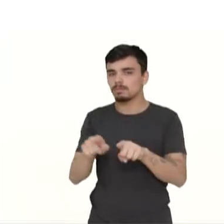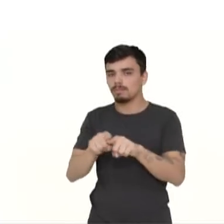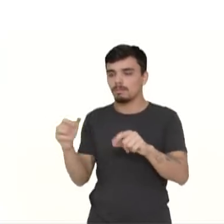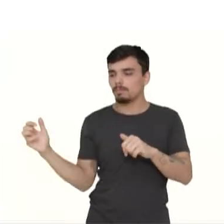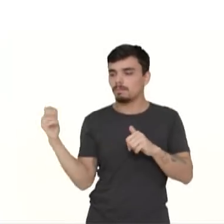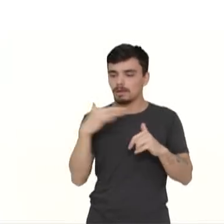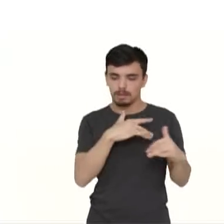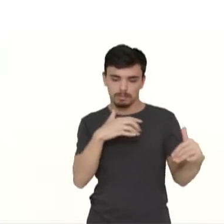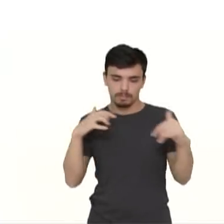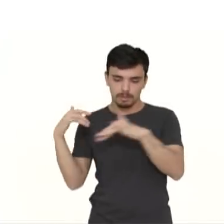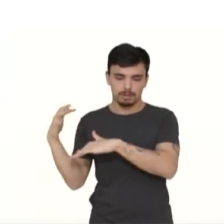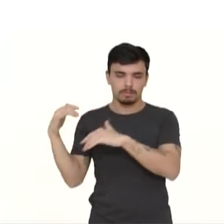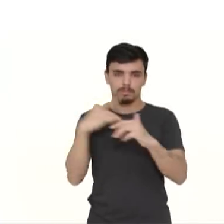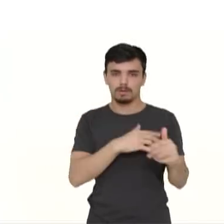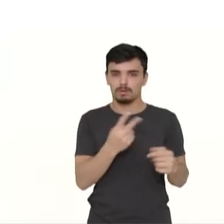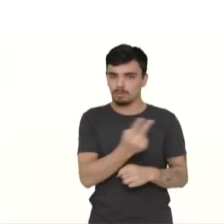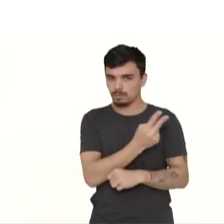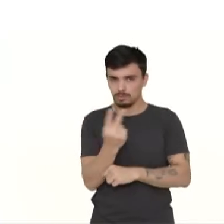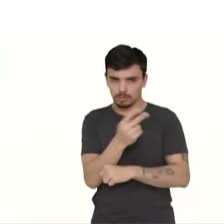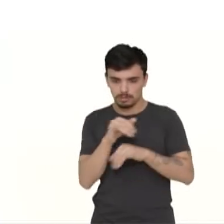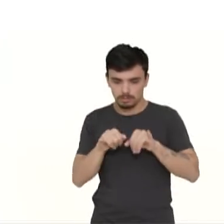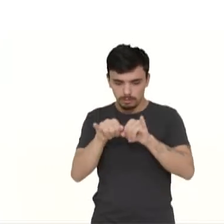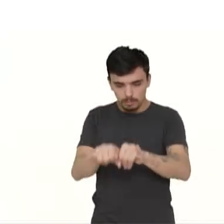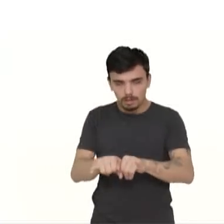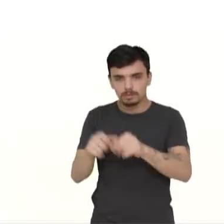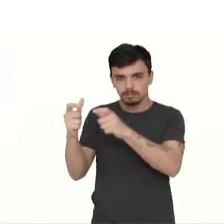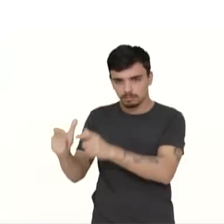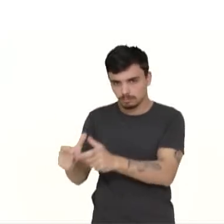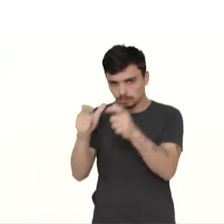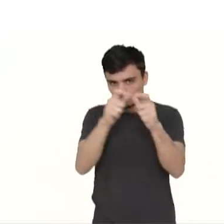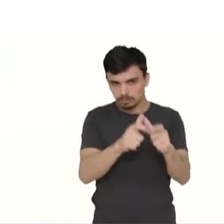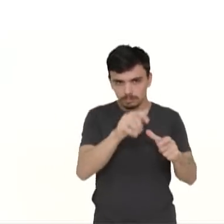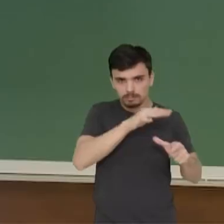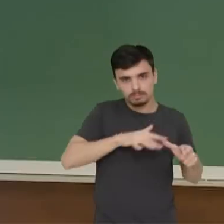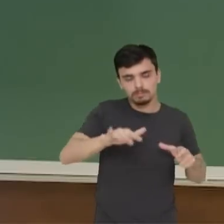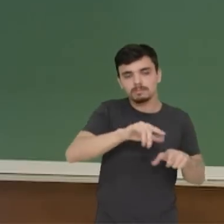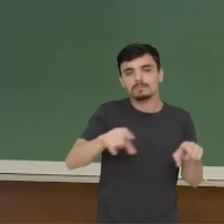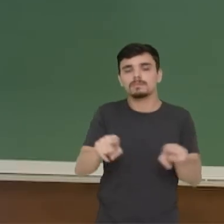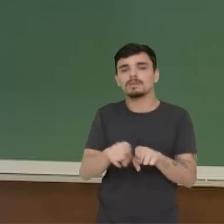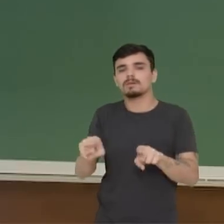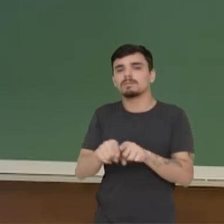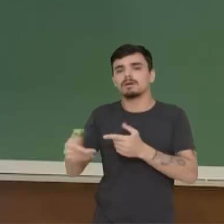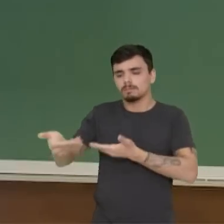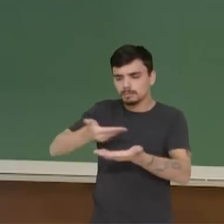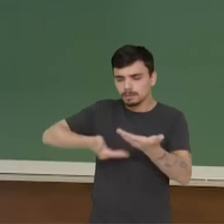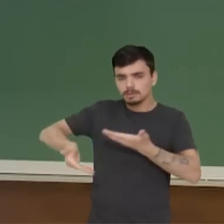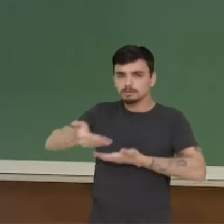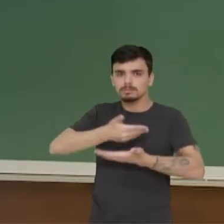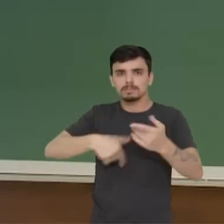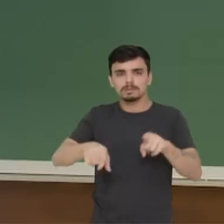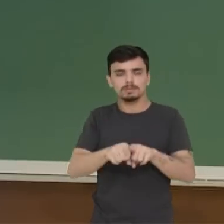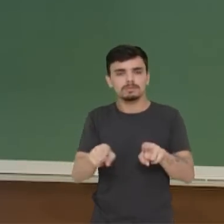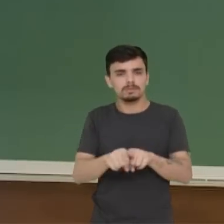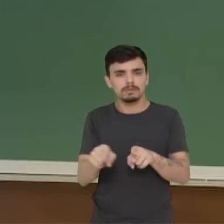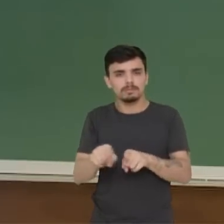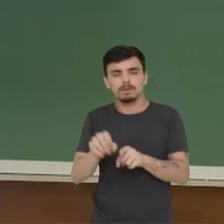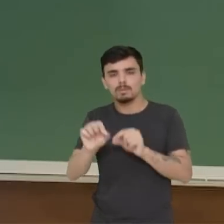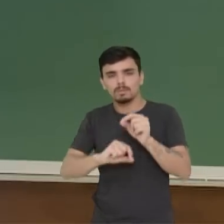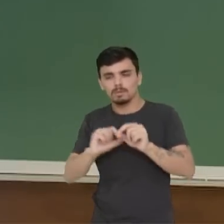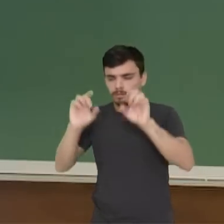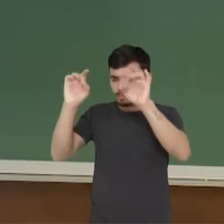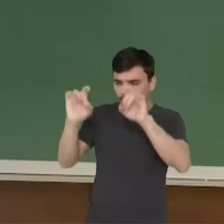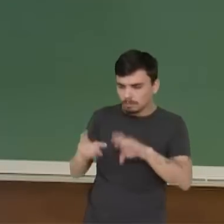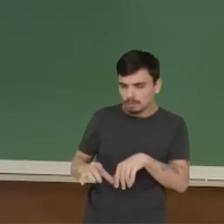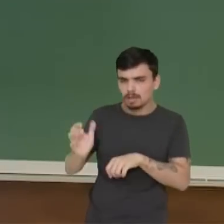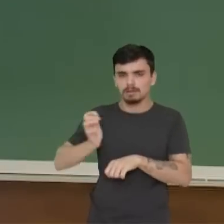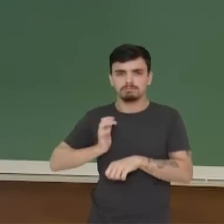de comércio entre esses dois territórios, né? E a participação dos europeus no comércio, das especiarias, dos artigos de